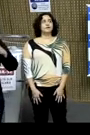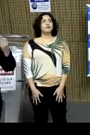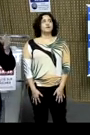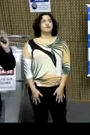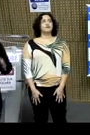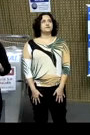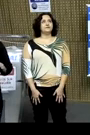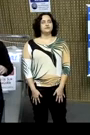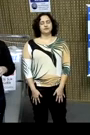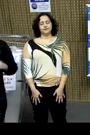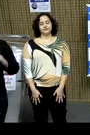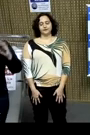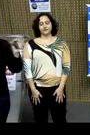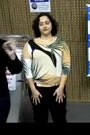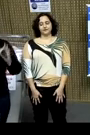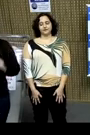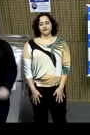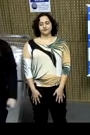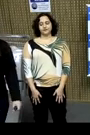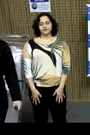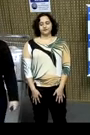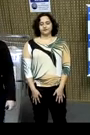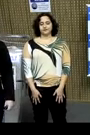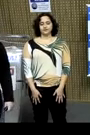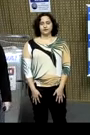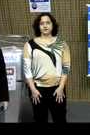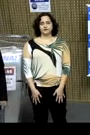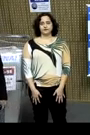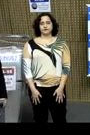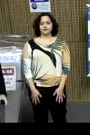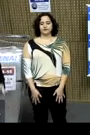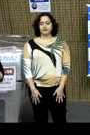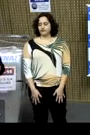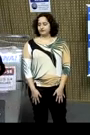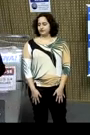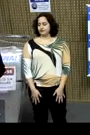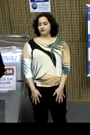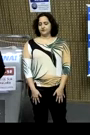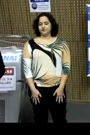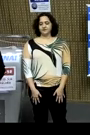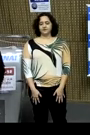por questões de deficiência de RH e também por questões aqui do próprio COVID.